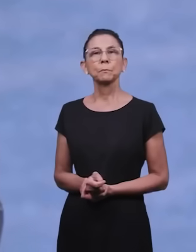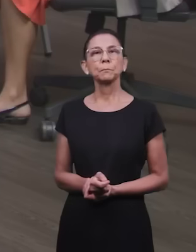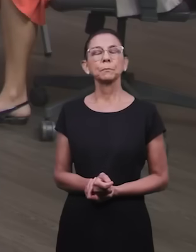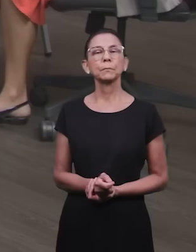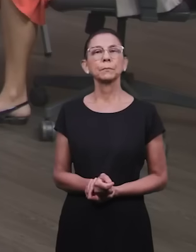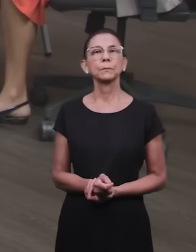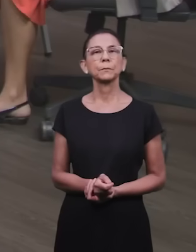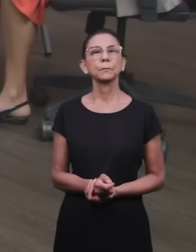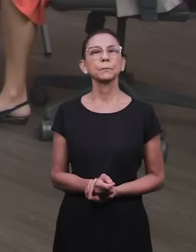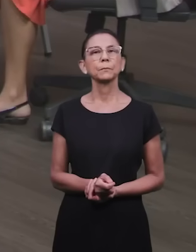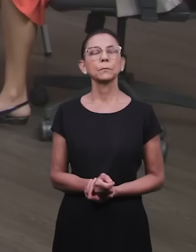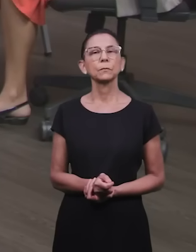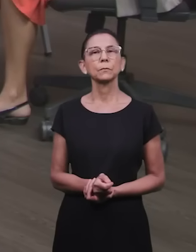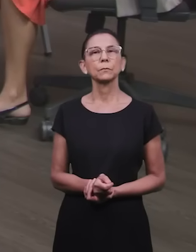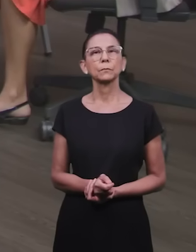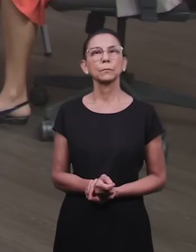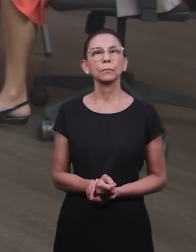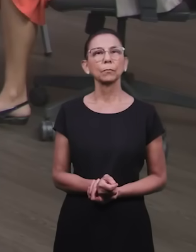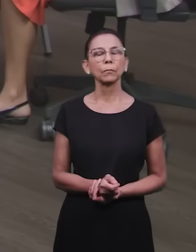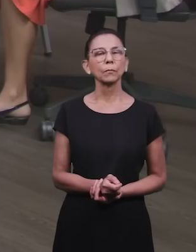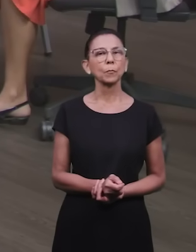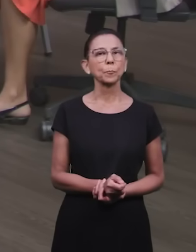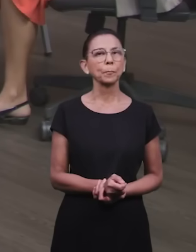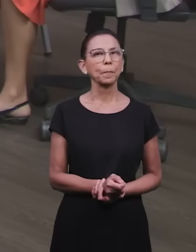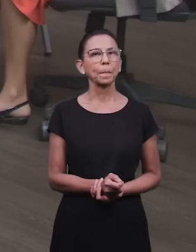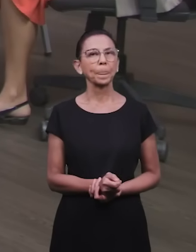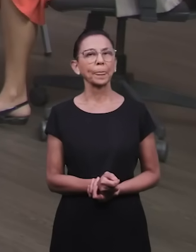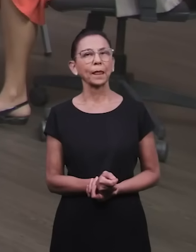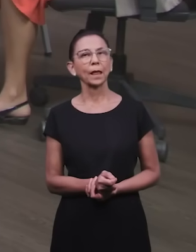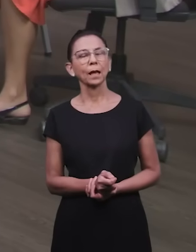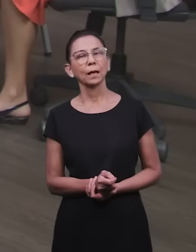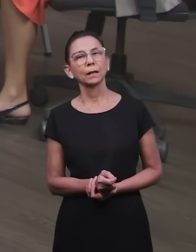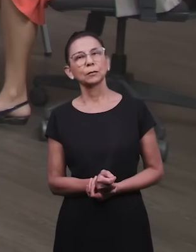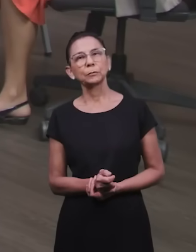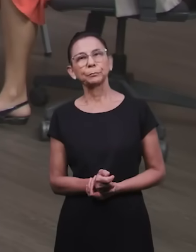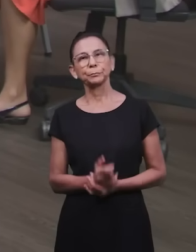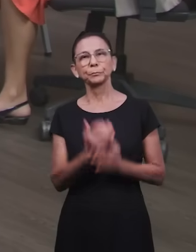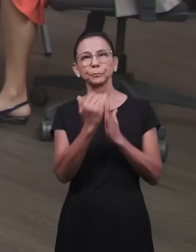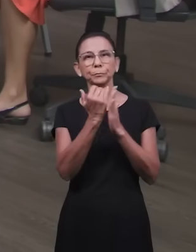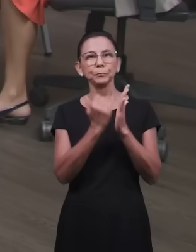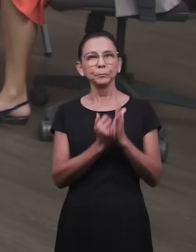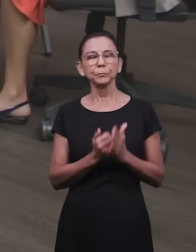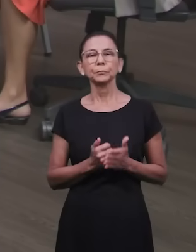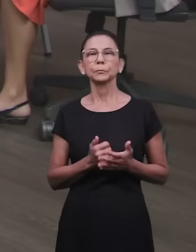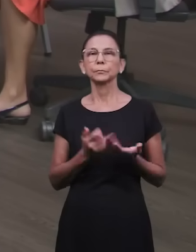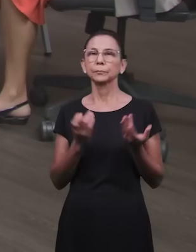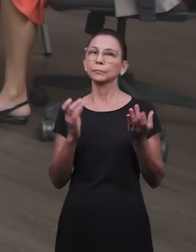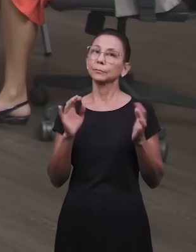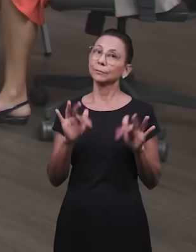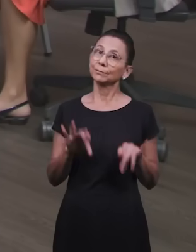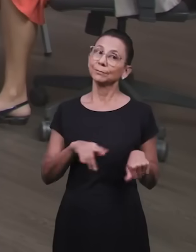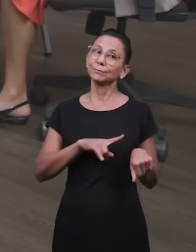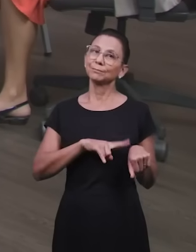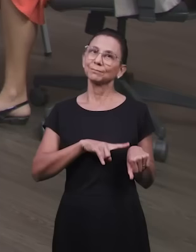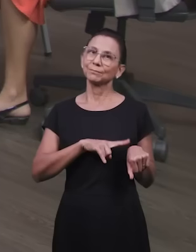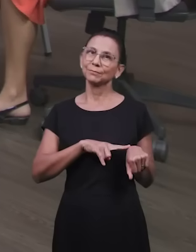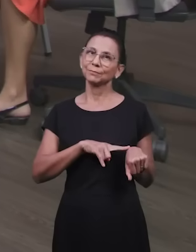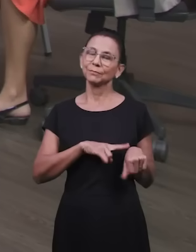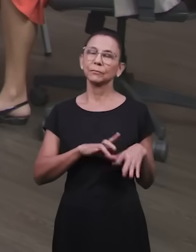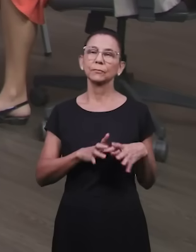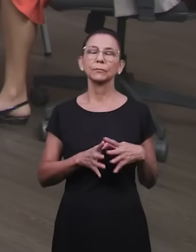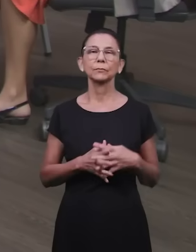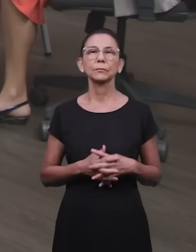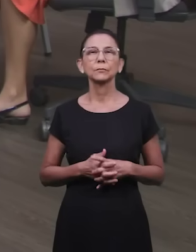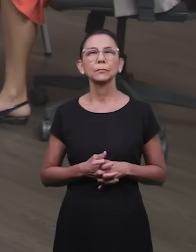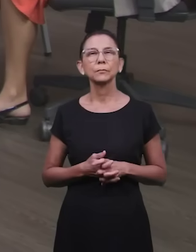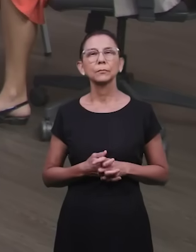gente viveu essa experiência, estamos caminhando para o final do programa de hoje, em função do